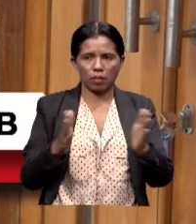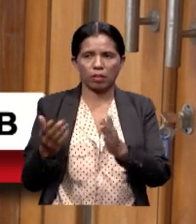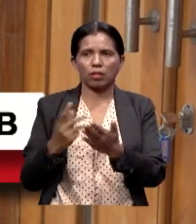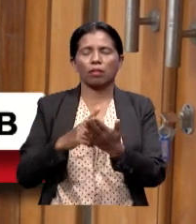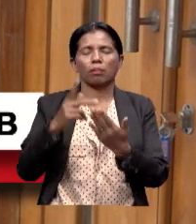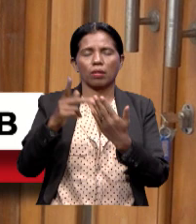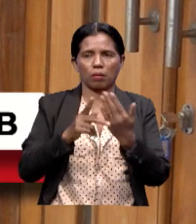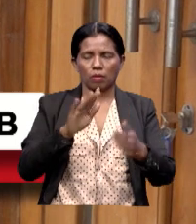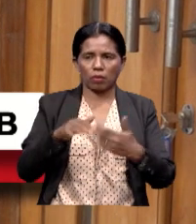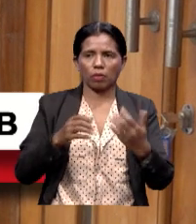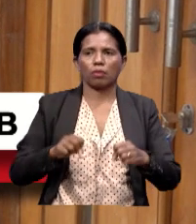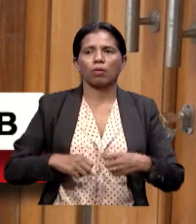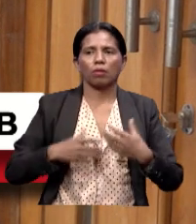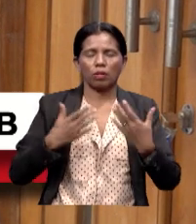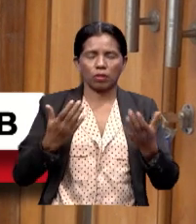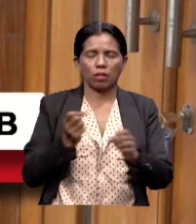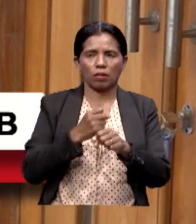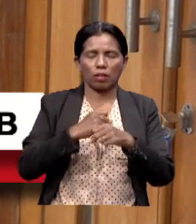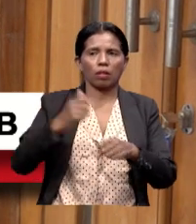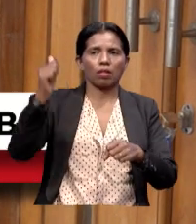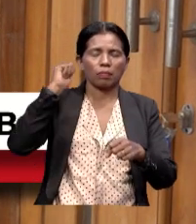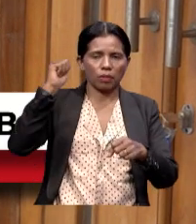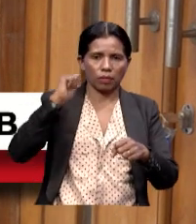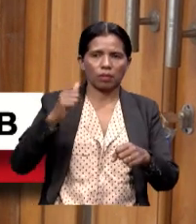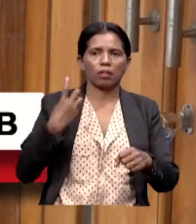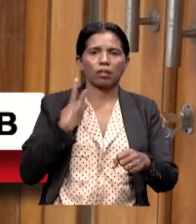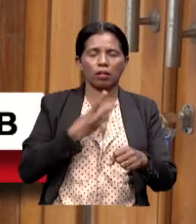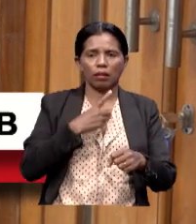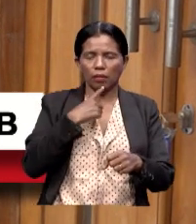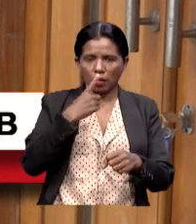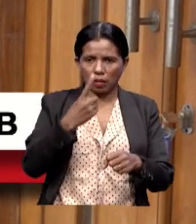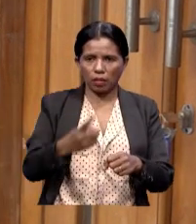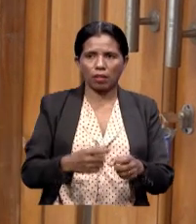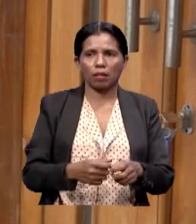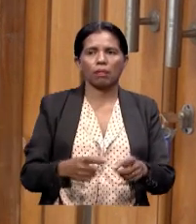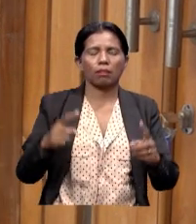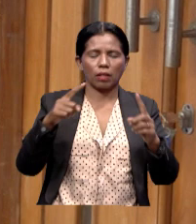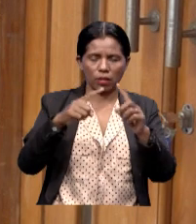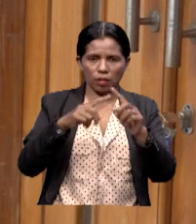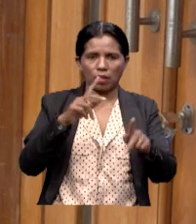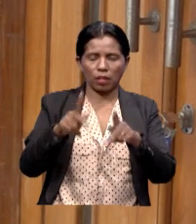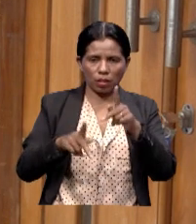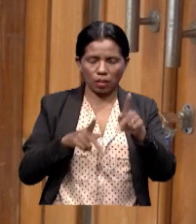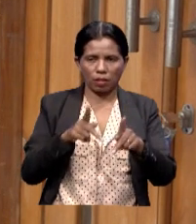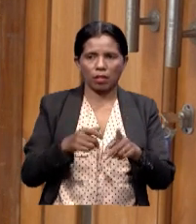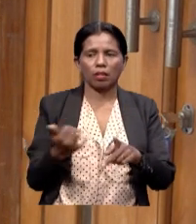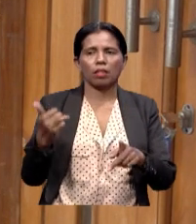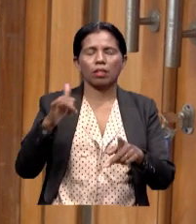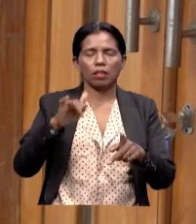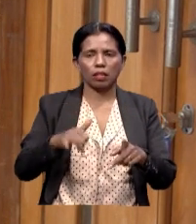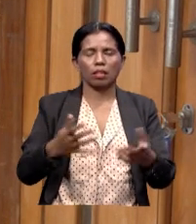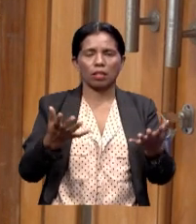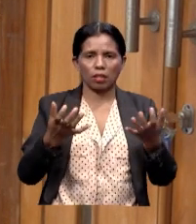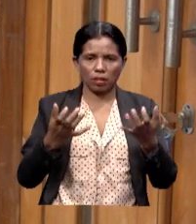Sirnia Bototo, ou insato durante a campanha, né? E botirá que nem tem ratura do Neona, vai o povo, que tem que Sirnia interesse,